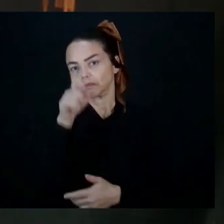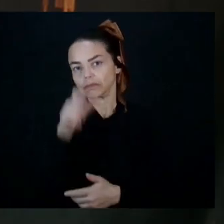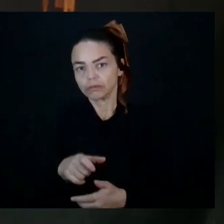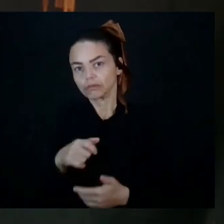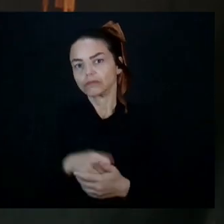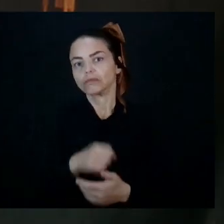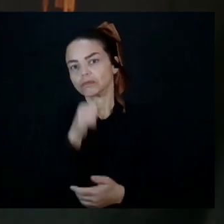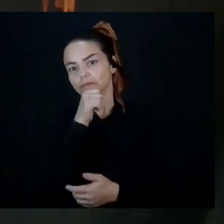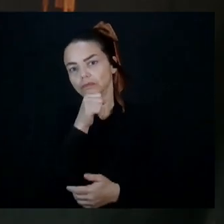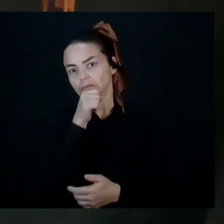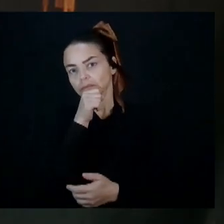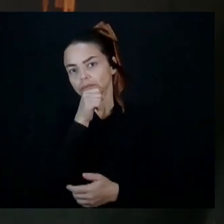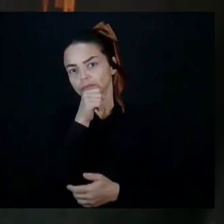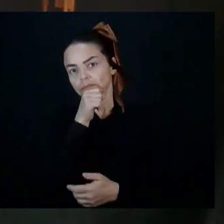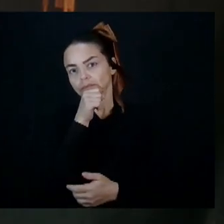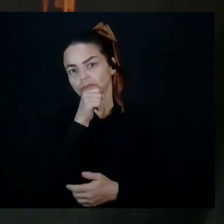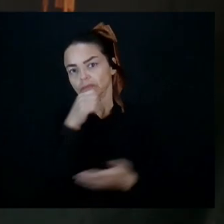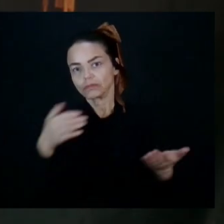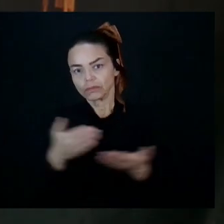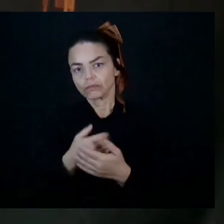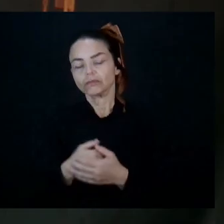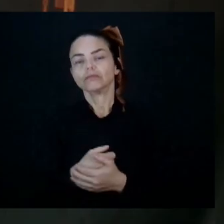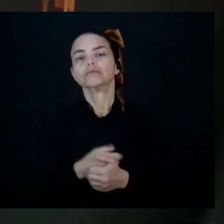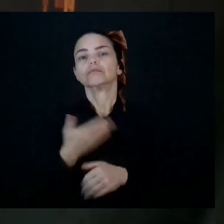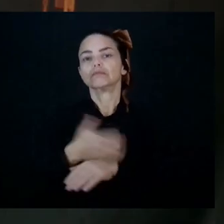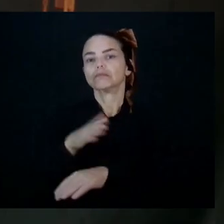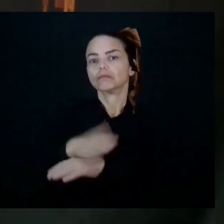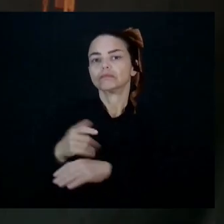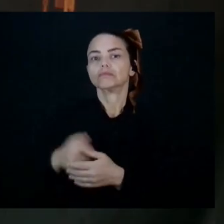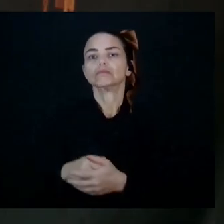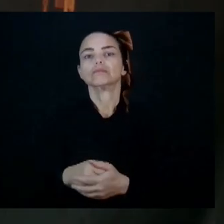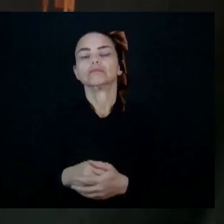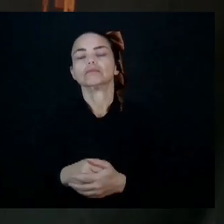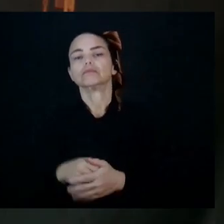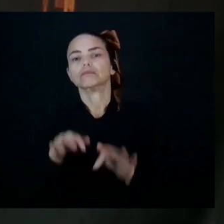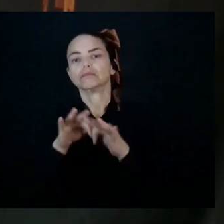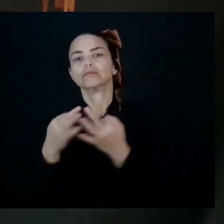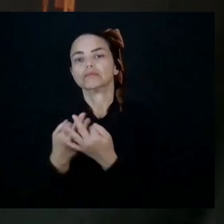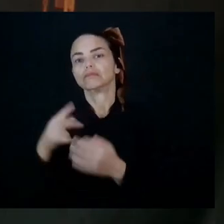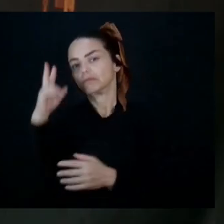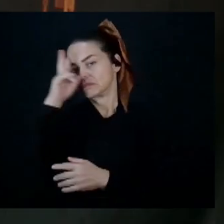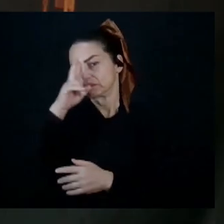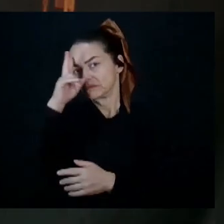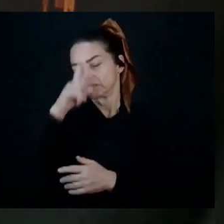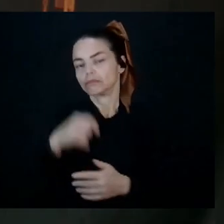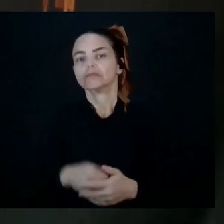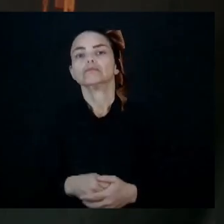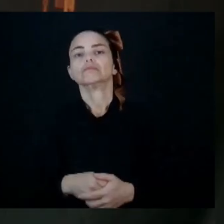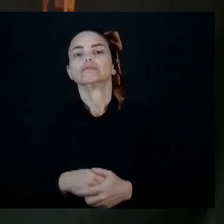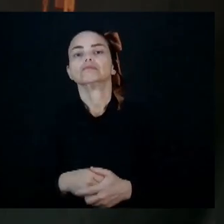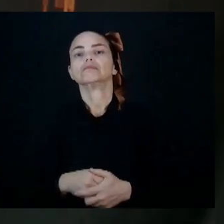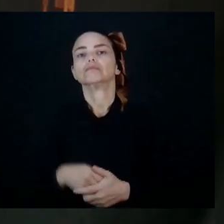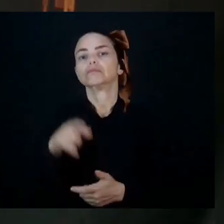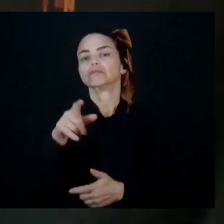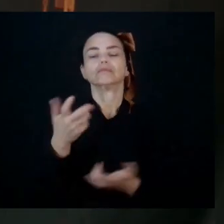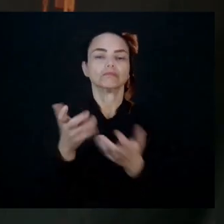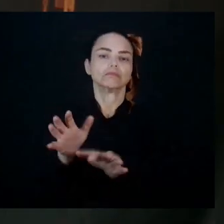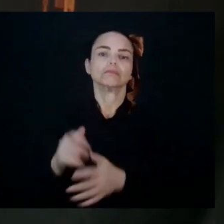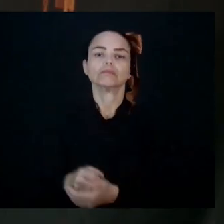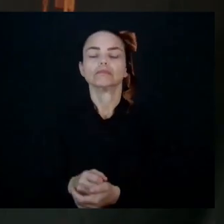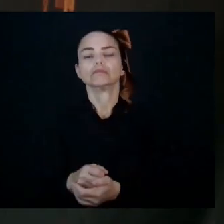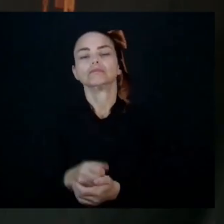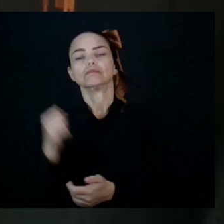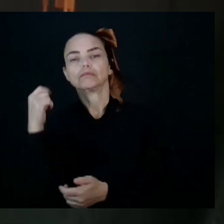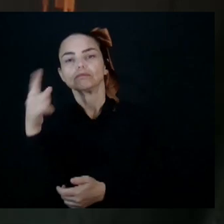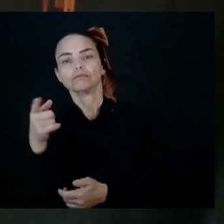né? Que está hoje ali, que faz parte do seu seio familiar, você tem que lembrar que o que você não quer para os outros é